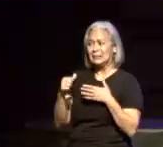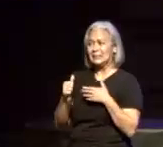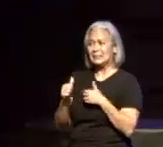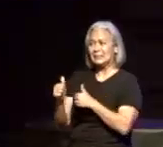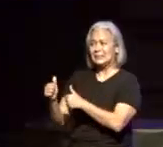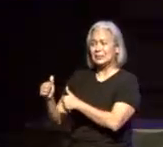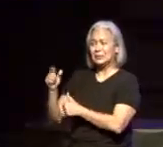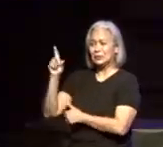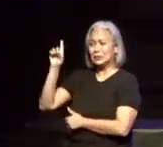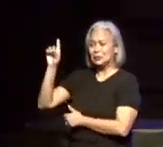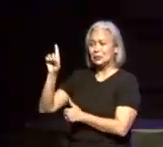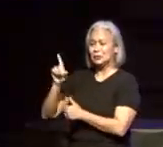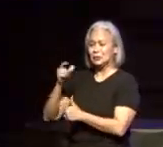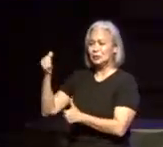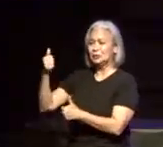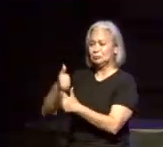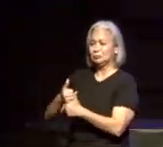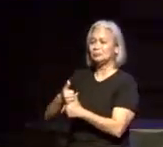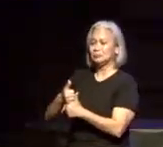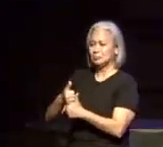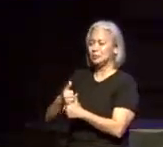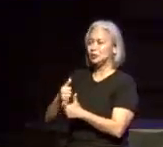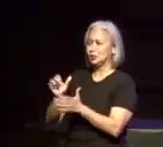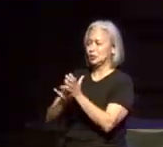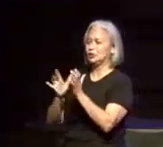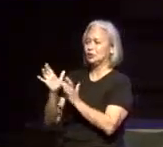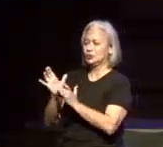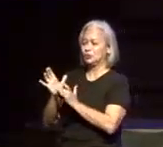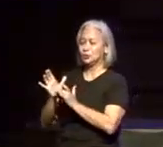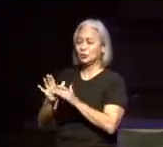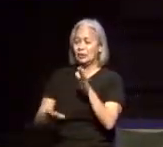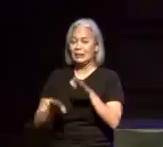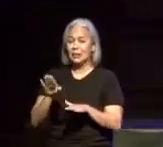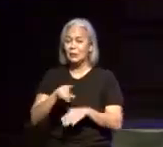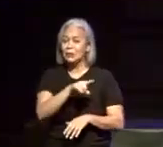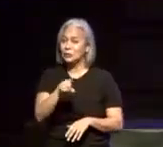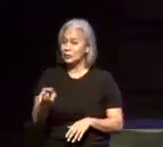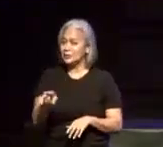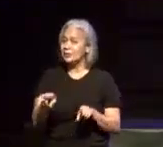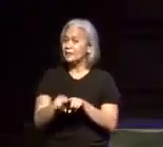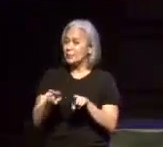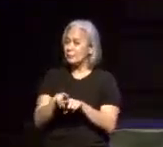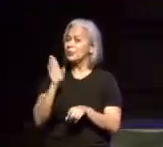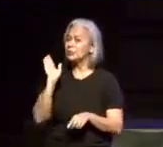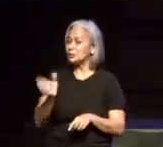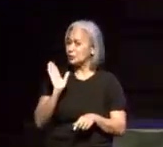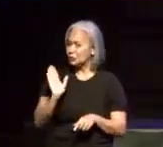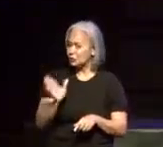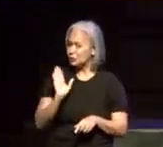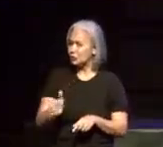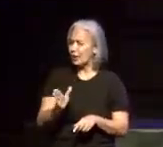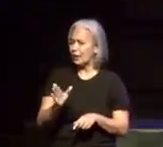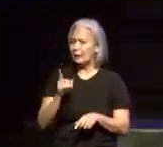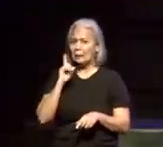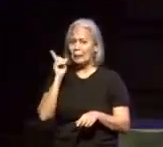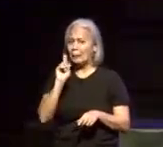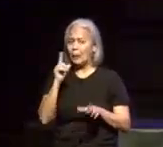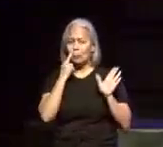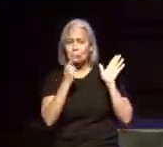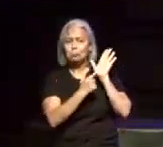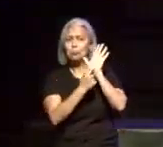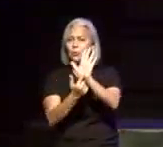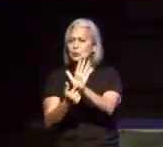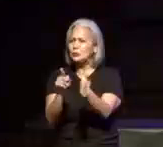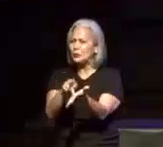já conhecemos, talvez eu e você já tenhamos até sido alguém assim, que não representou propriamente, mas